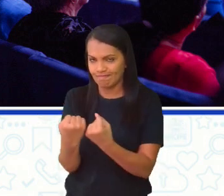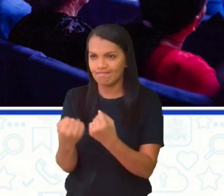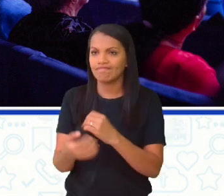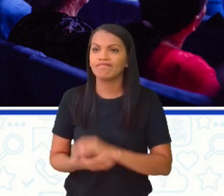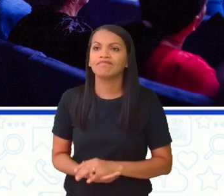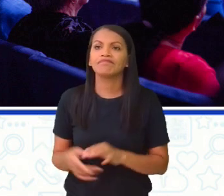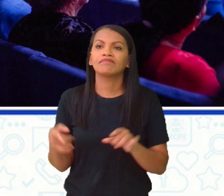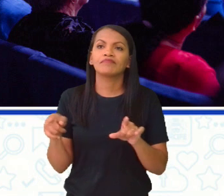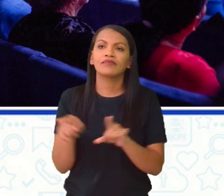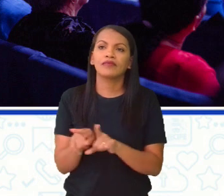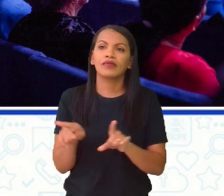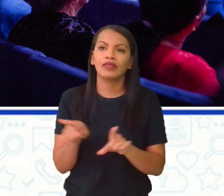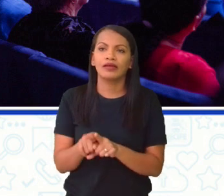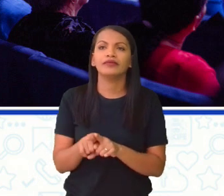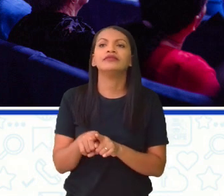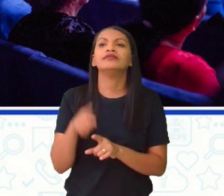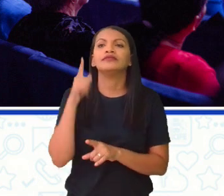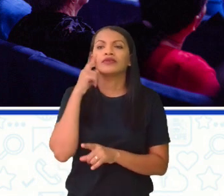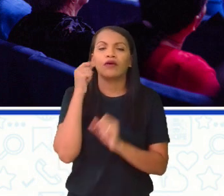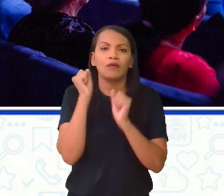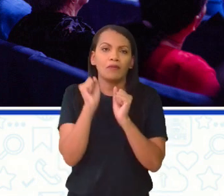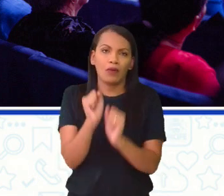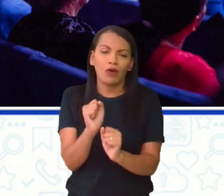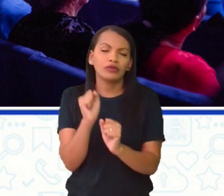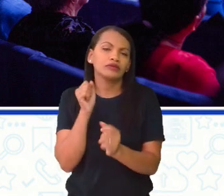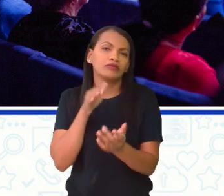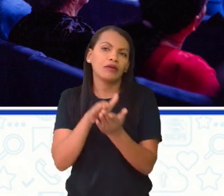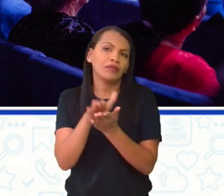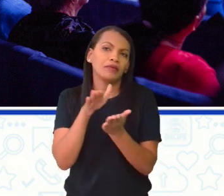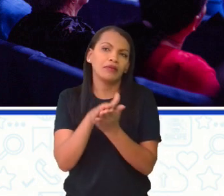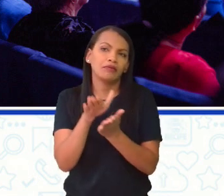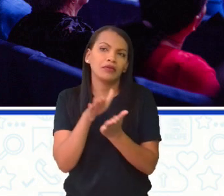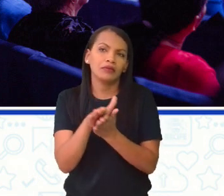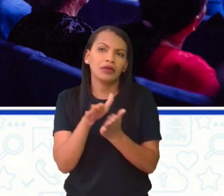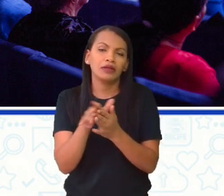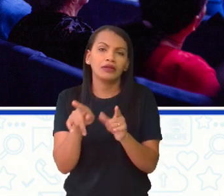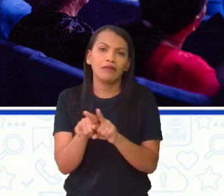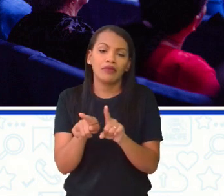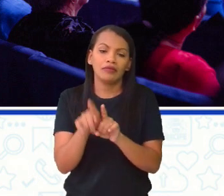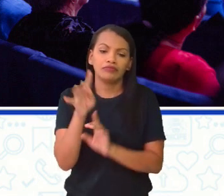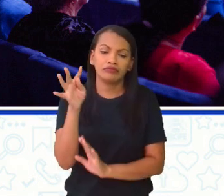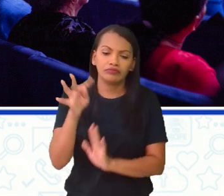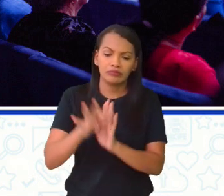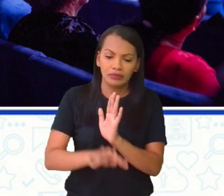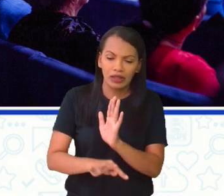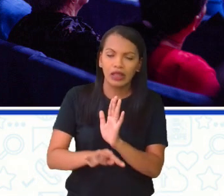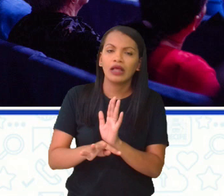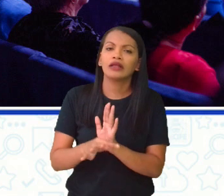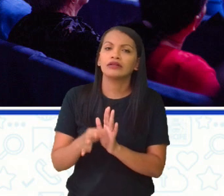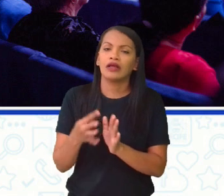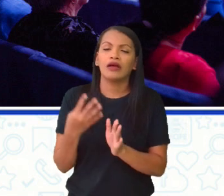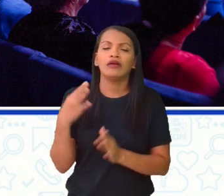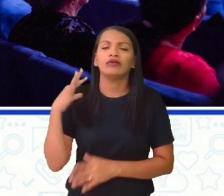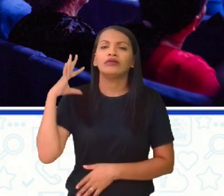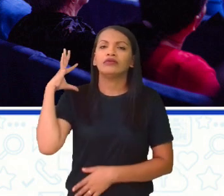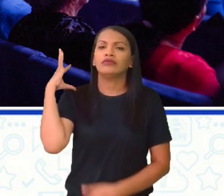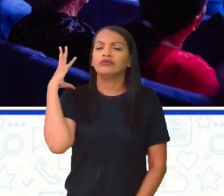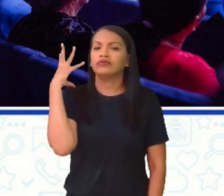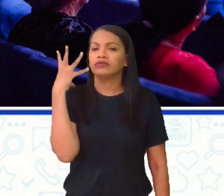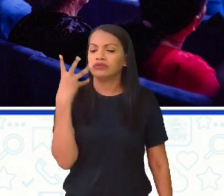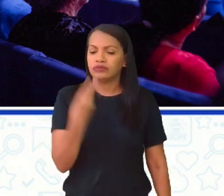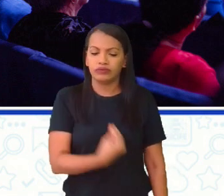do autor, do texto em questão e da ideia central, não é, deste texto. E aí